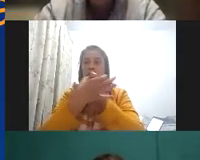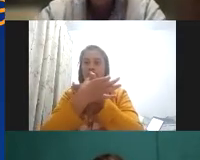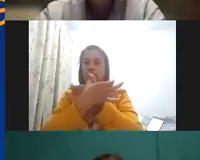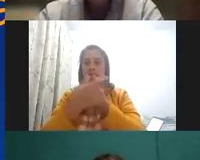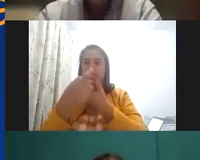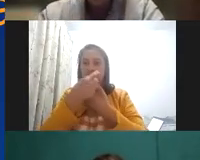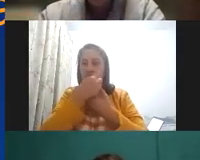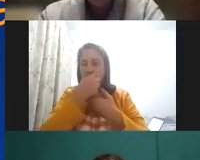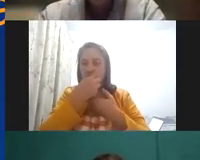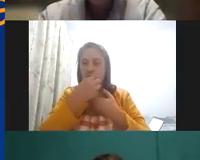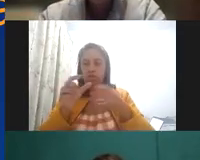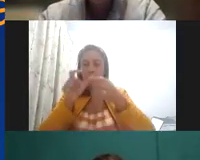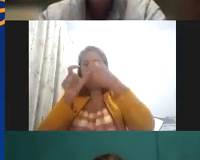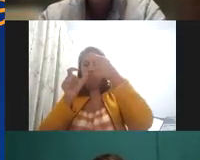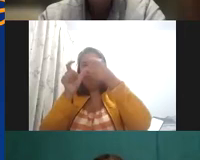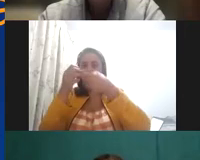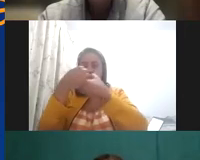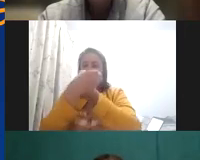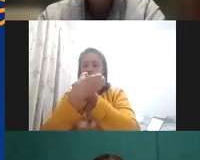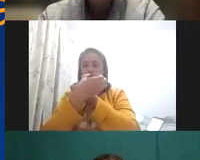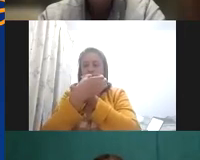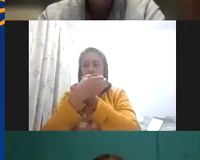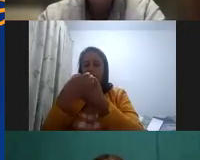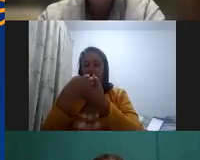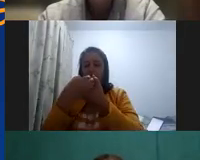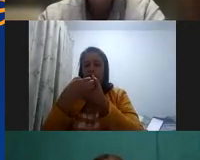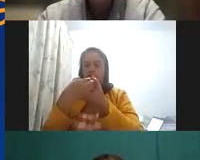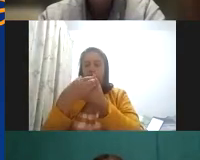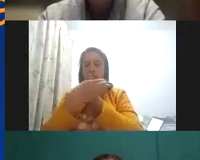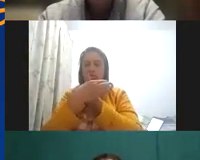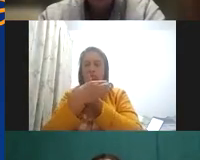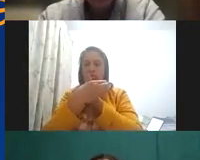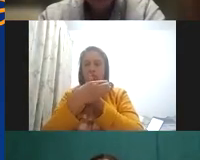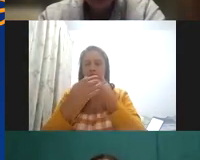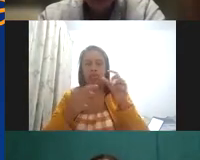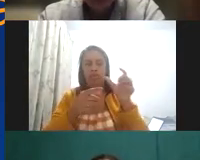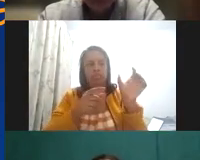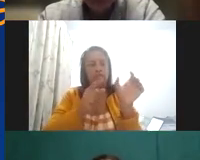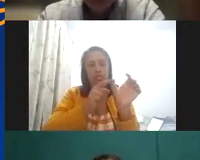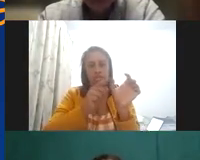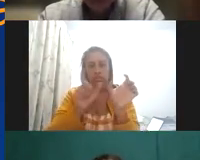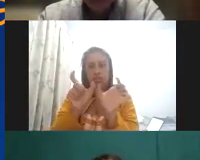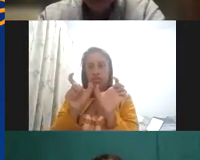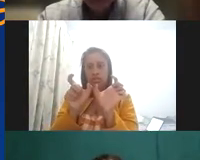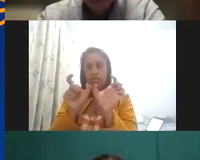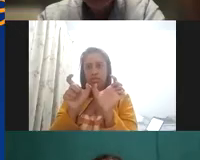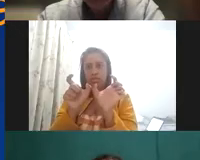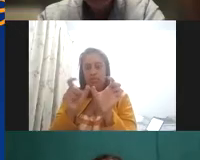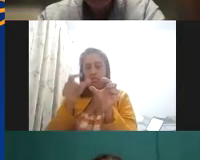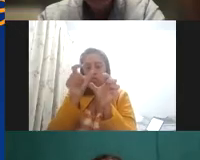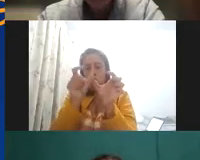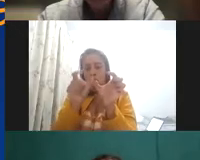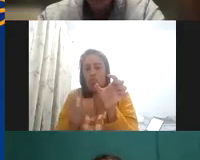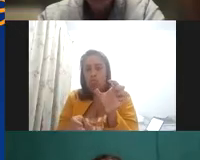nossa mobilidade das vértebras, diminuindo o cisalhamento das vértebras. Isso se dá nessas estruturas aqui, ó, que são